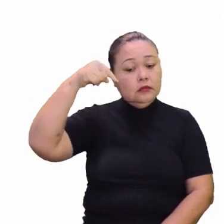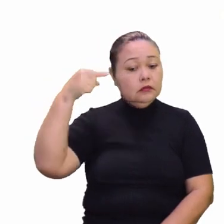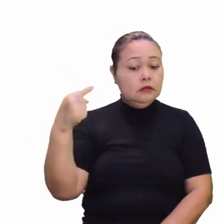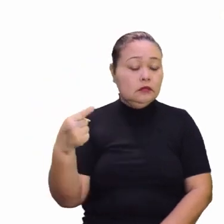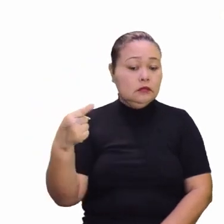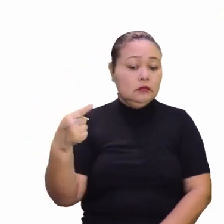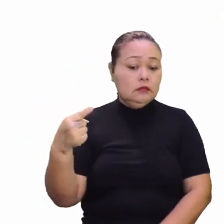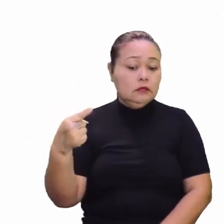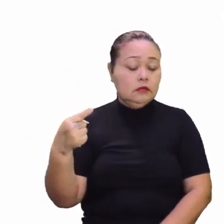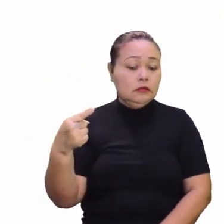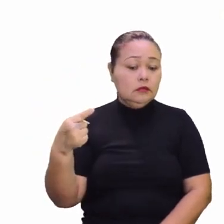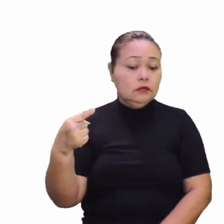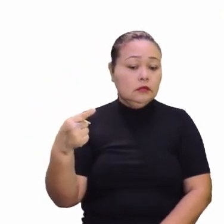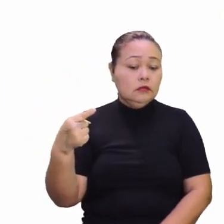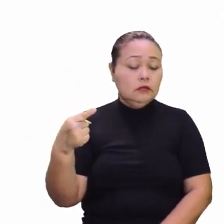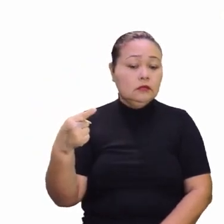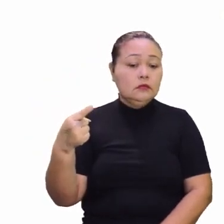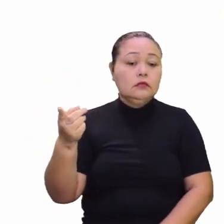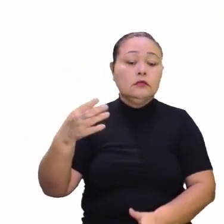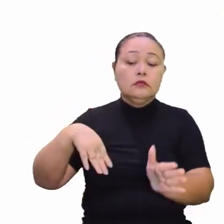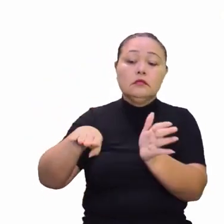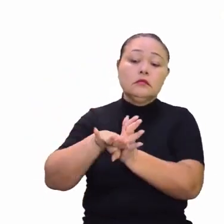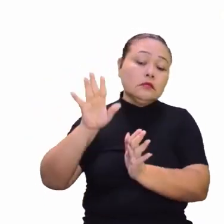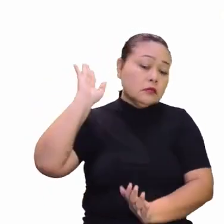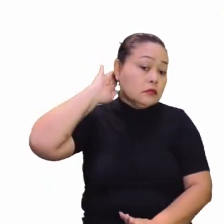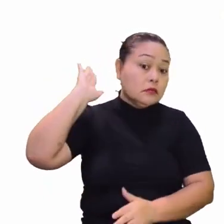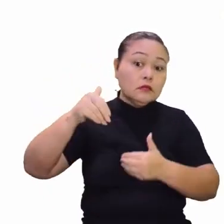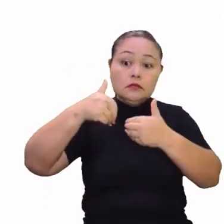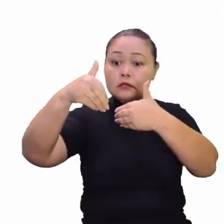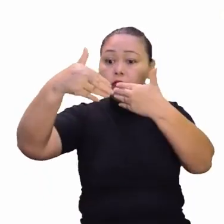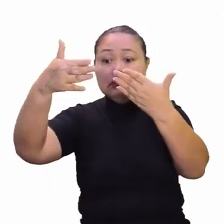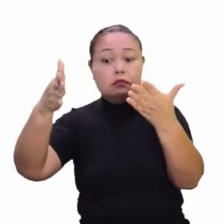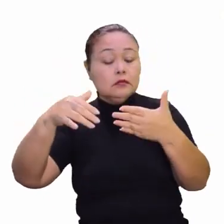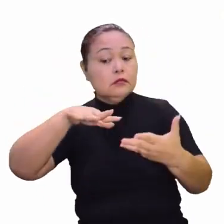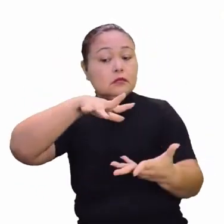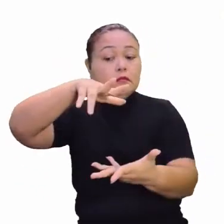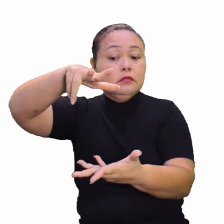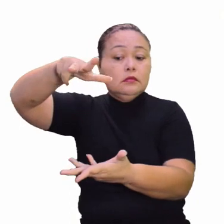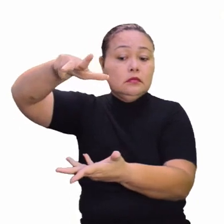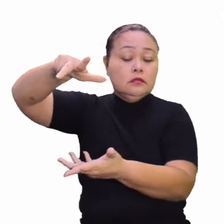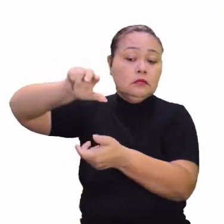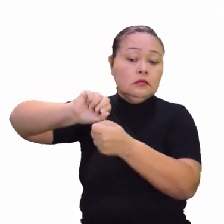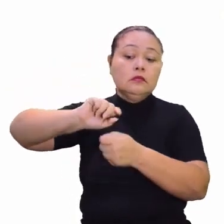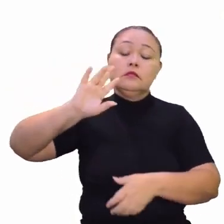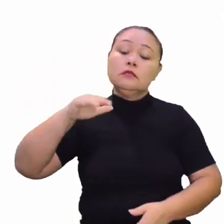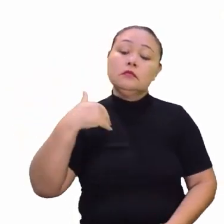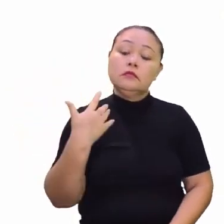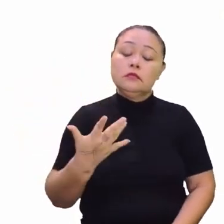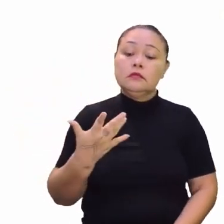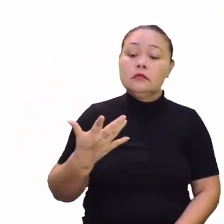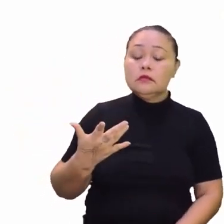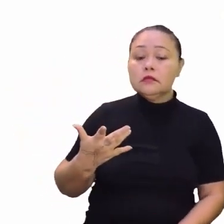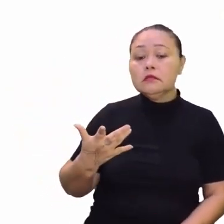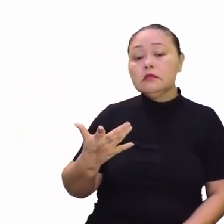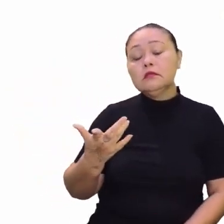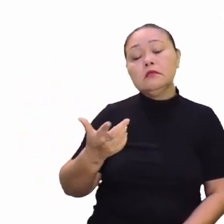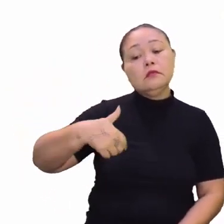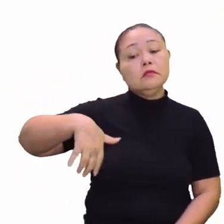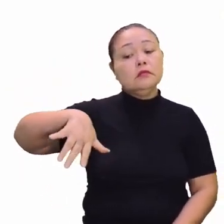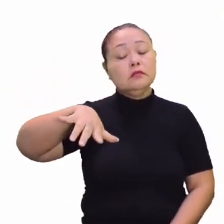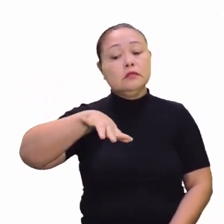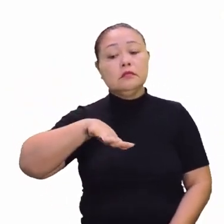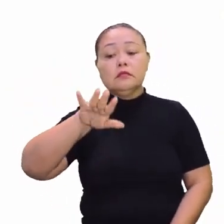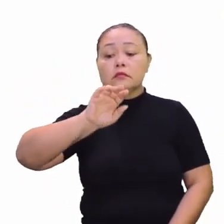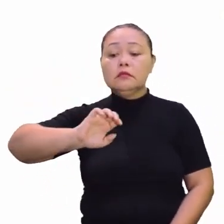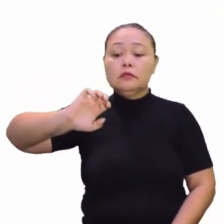Manaus, chegava até Belém e daqui para o mundo. Então, assim foi o enriquecimento de